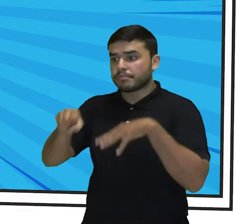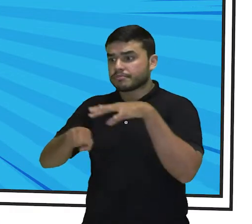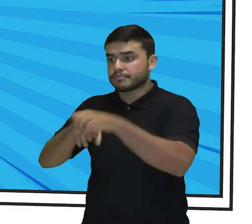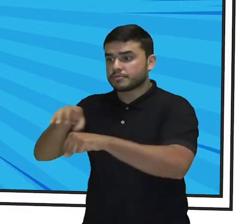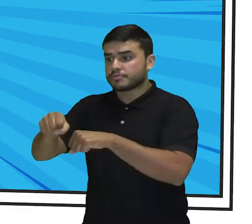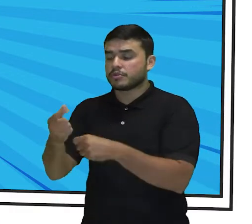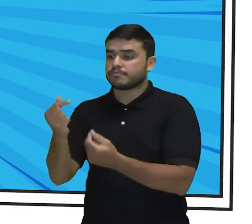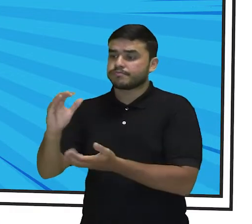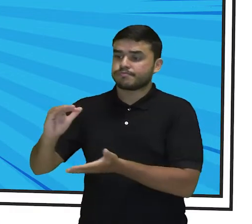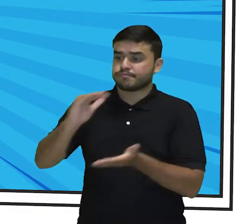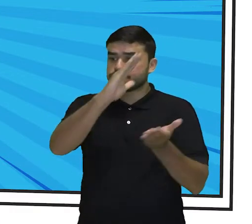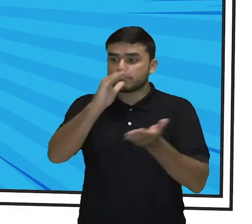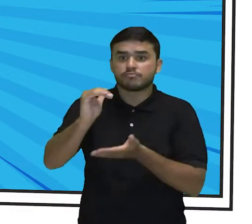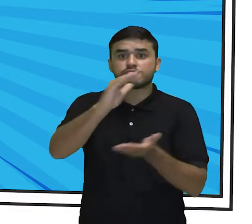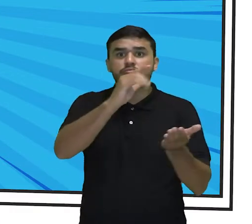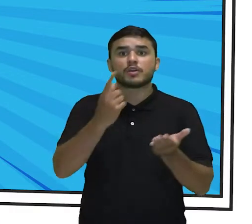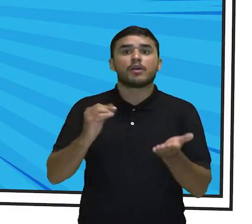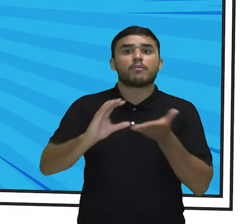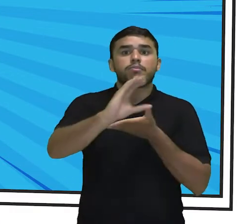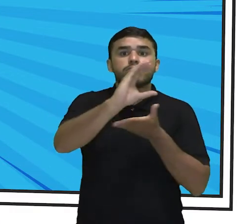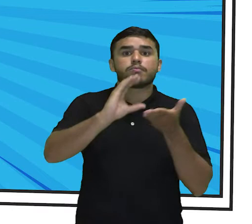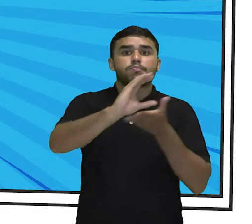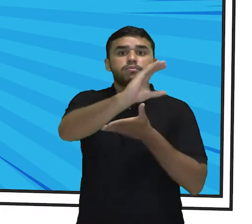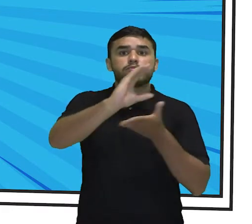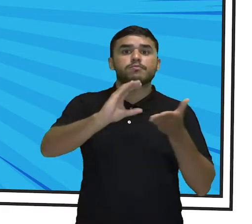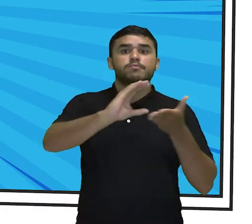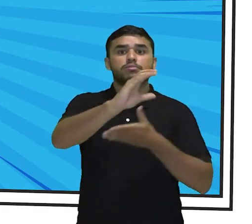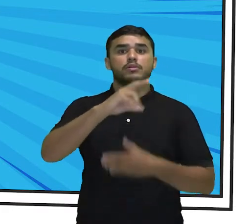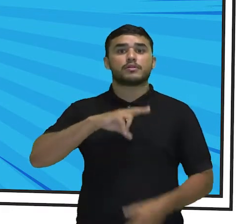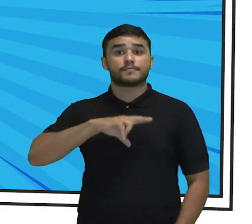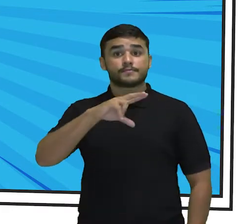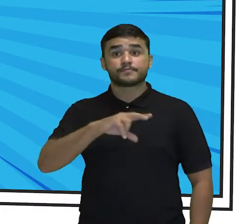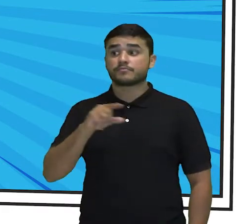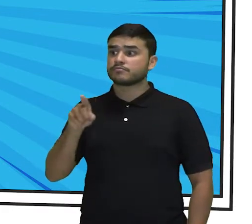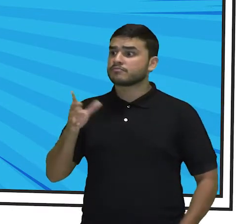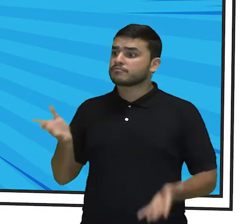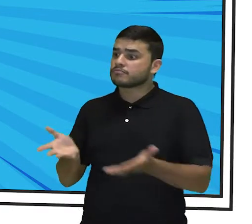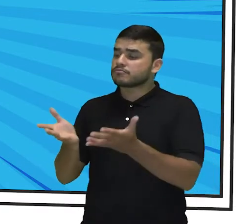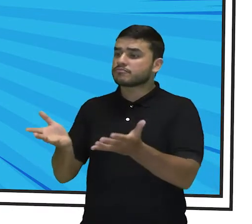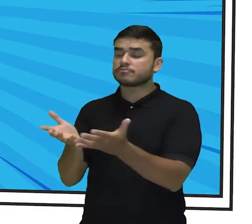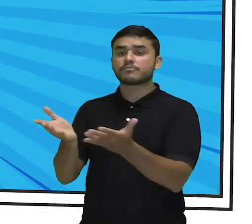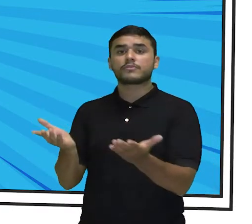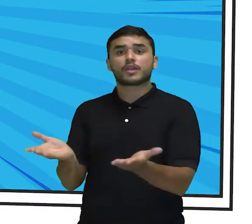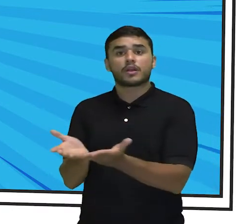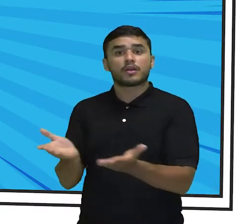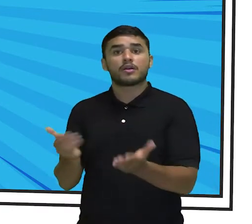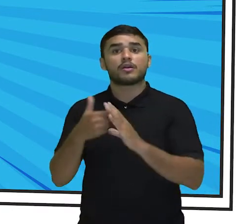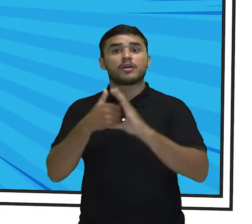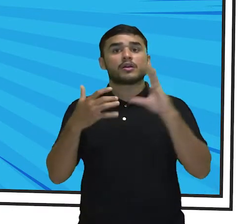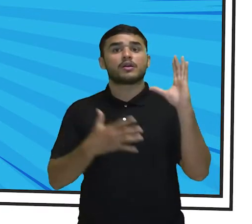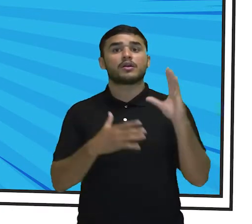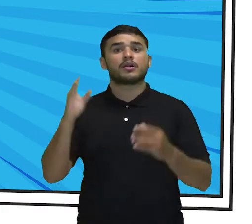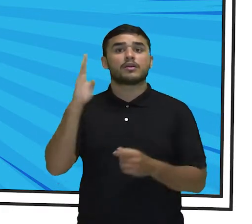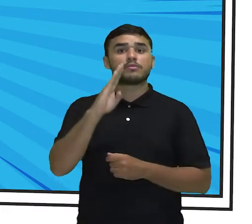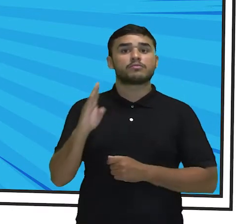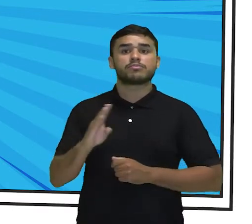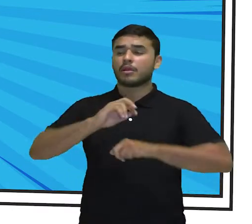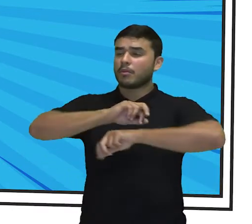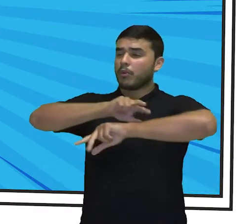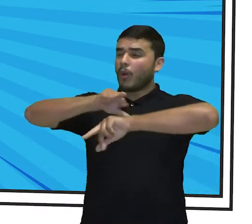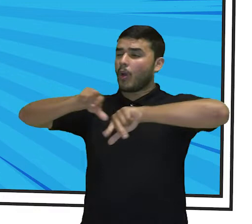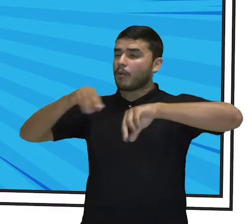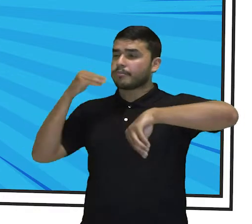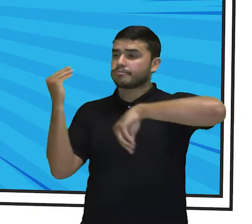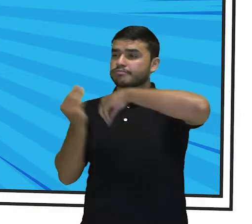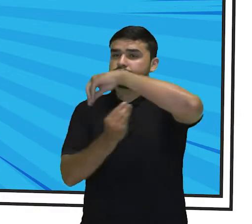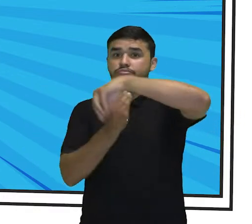faz com que o Brasil comece a ser povoado, colonizado e ter a cara de todo o mundo ao mesmo tempo. Porque